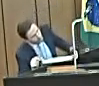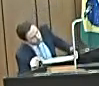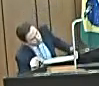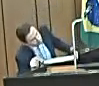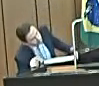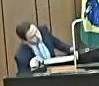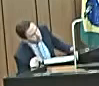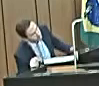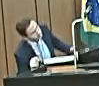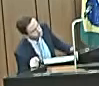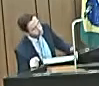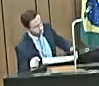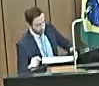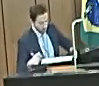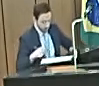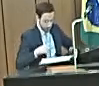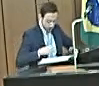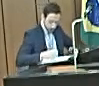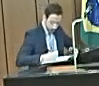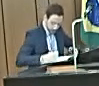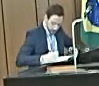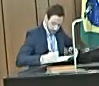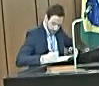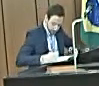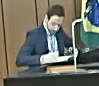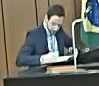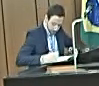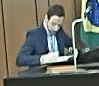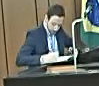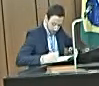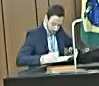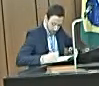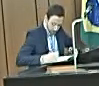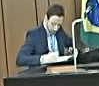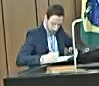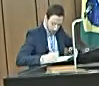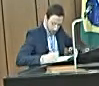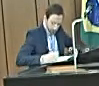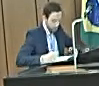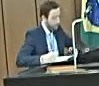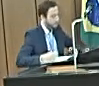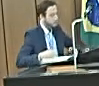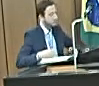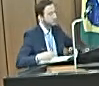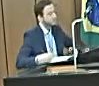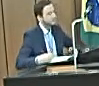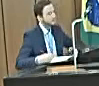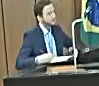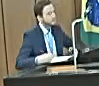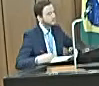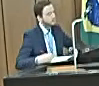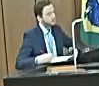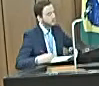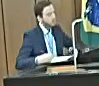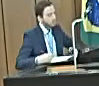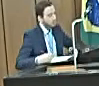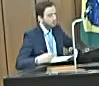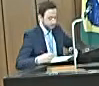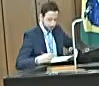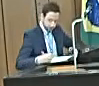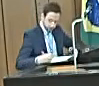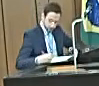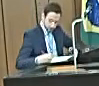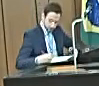de despesas tragava uma torneira fechada se a célula estragava o boi fecha a cela